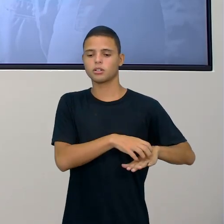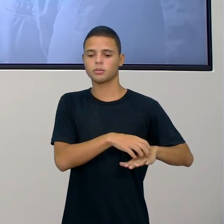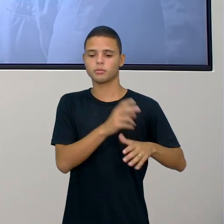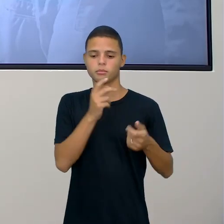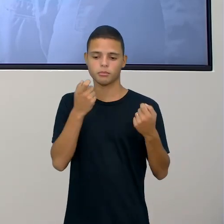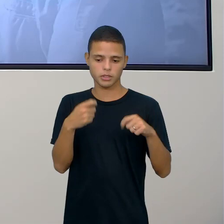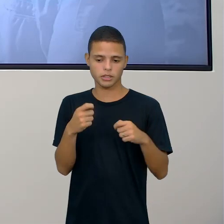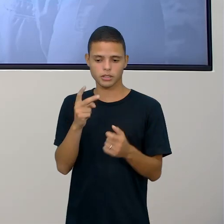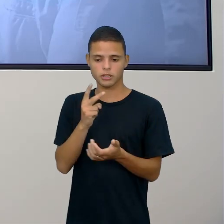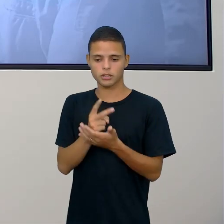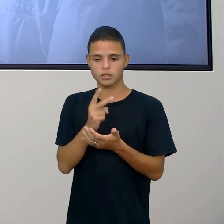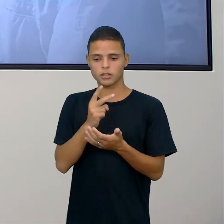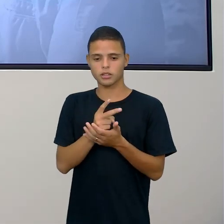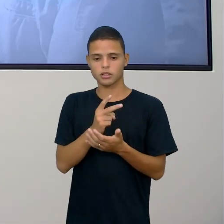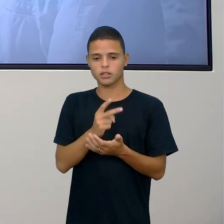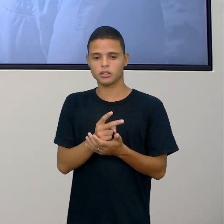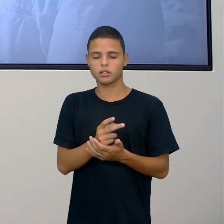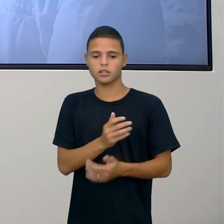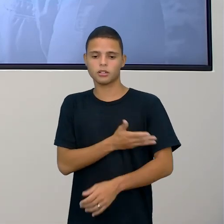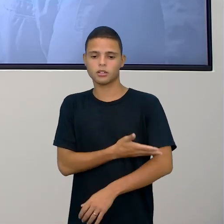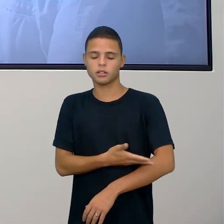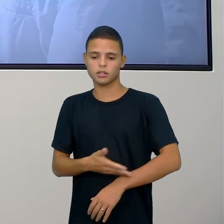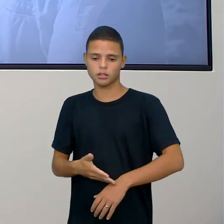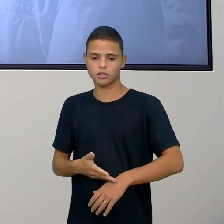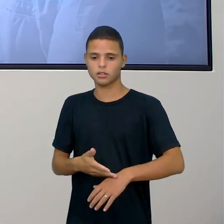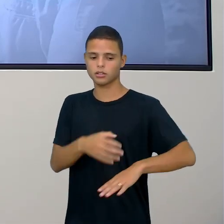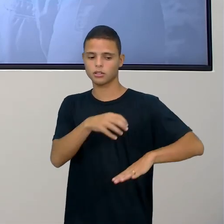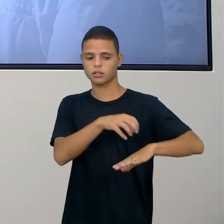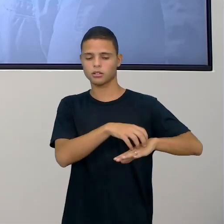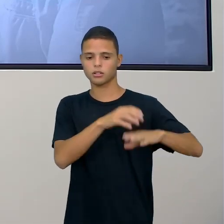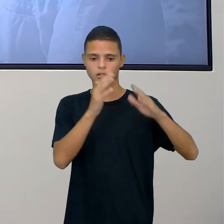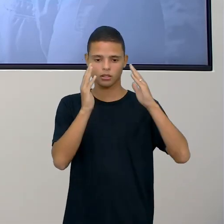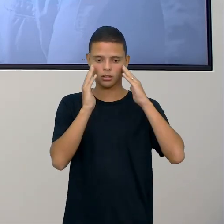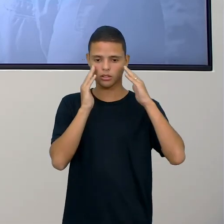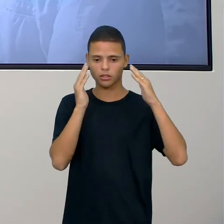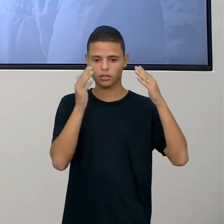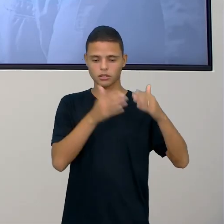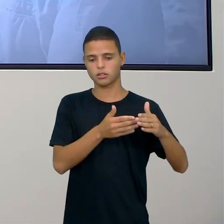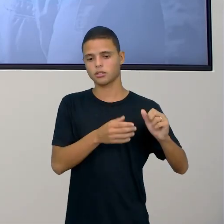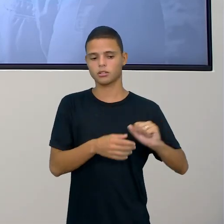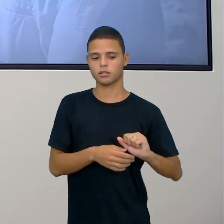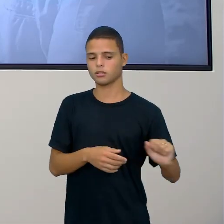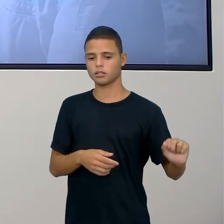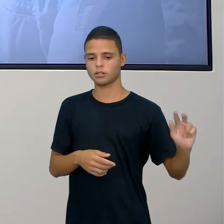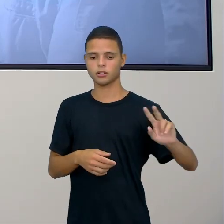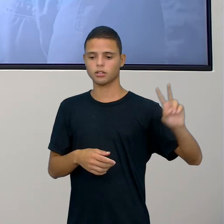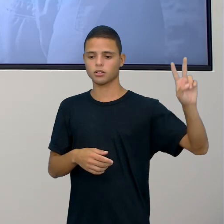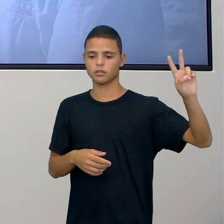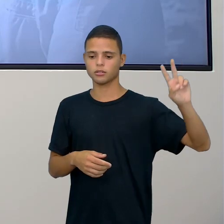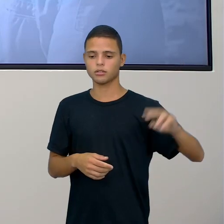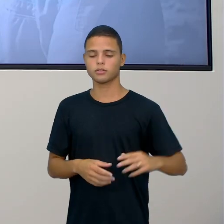necessariamente pela sua própria natureza de ser um lugar mais central, porque merece ser